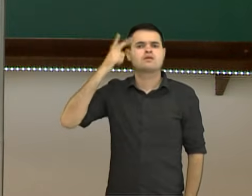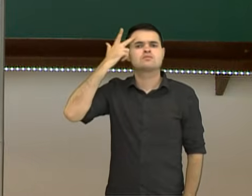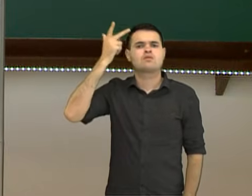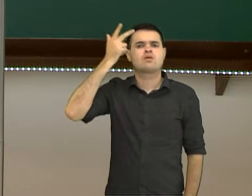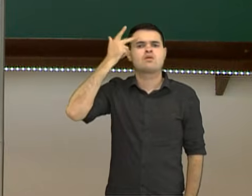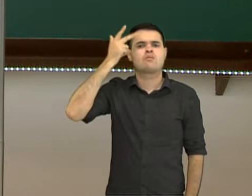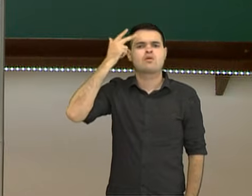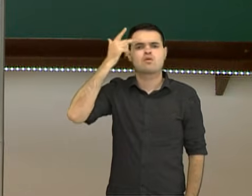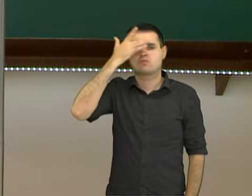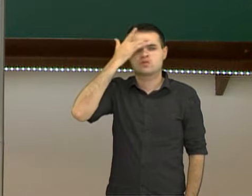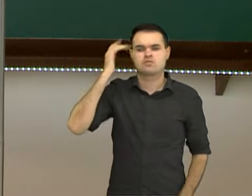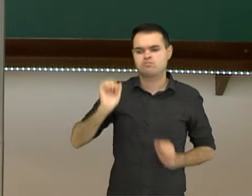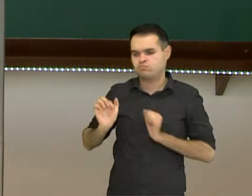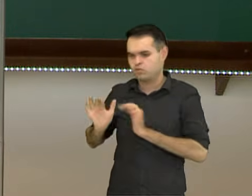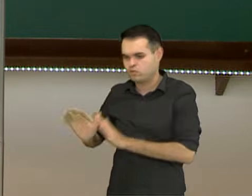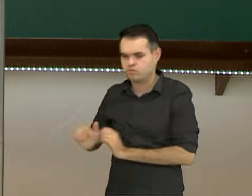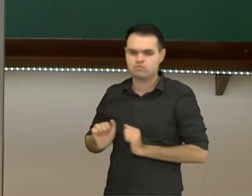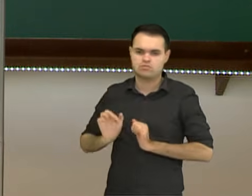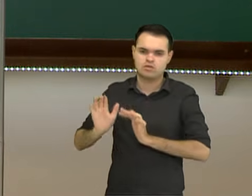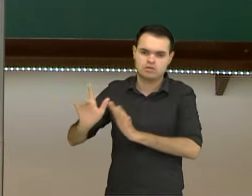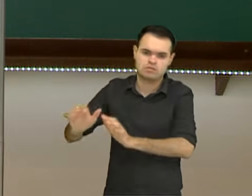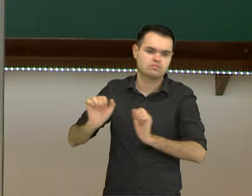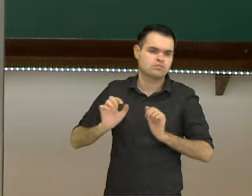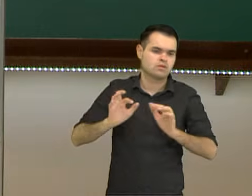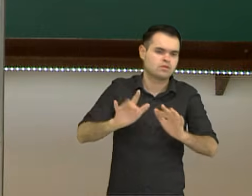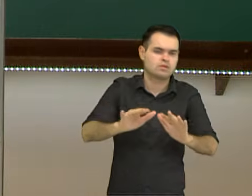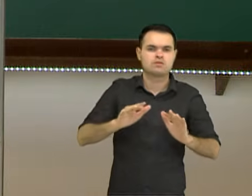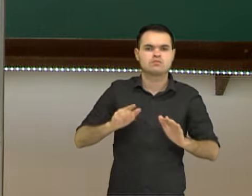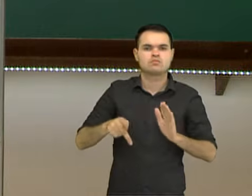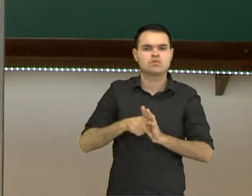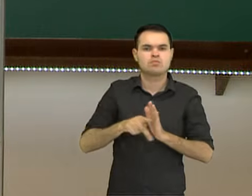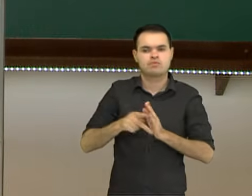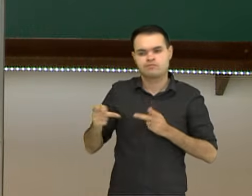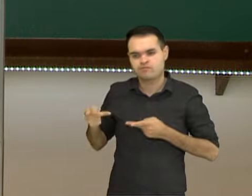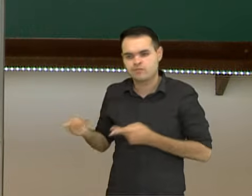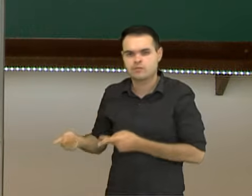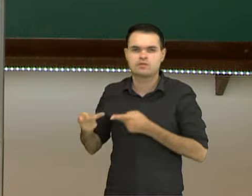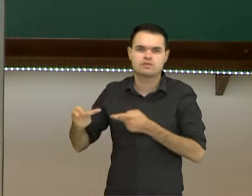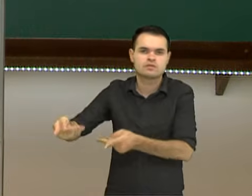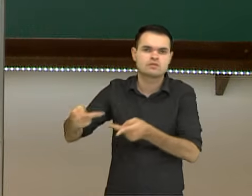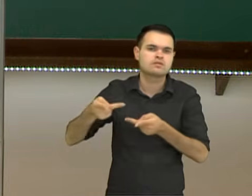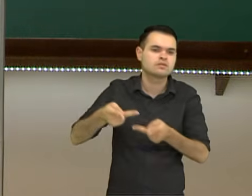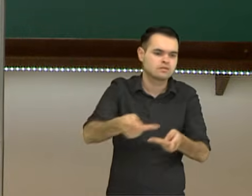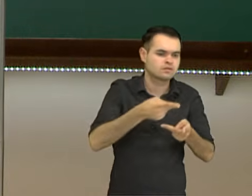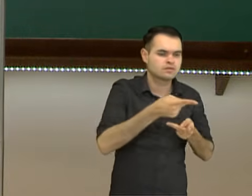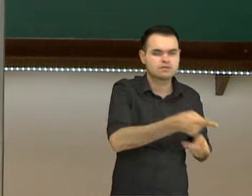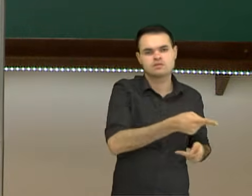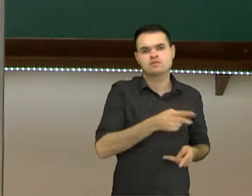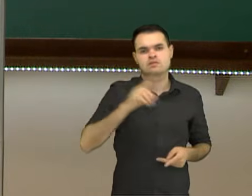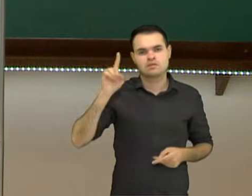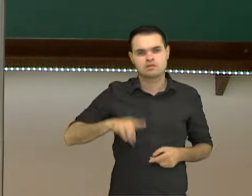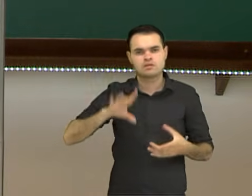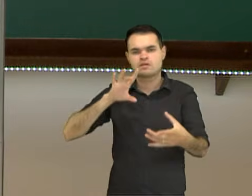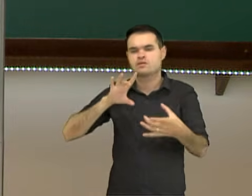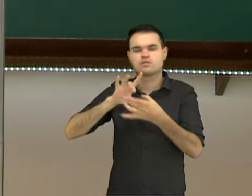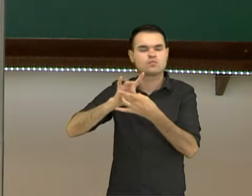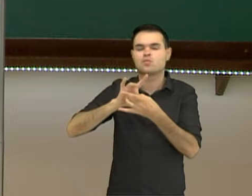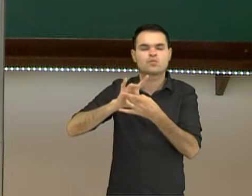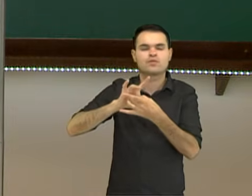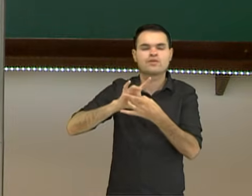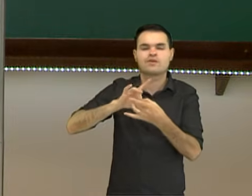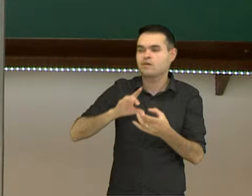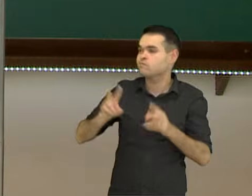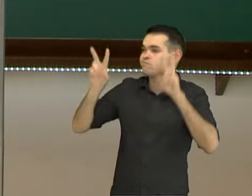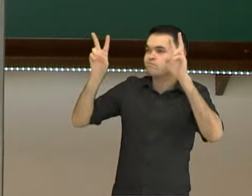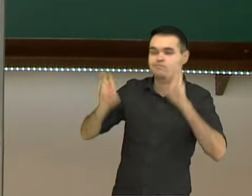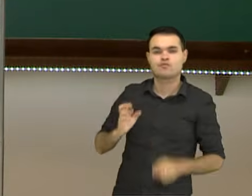pessoas irem a esses locais sagrados, fazer peregrinação a esses locais sagrados, e isso está relacionado com o